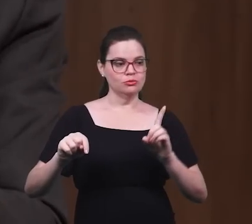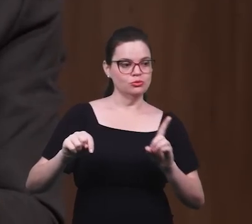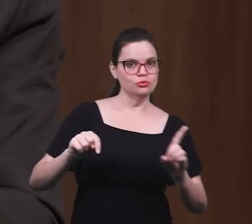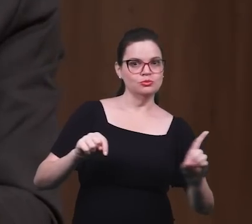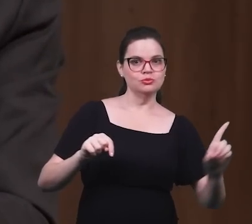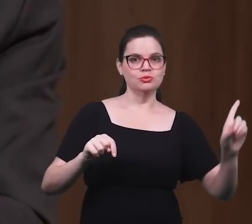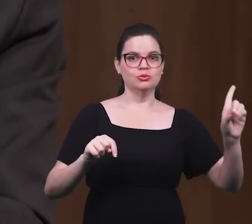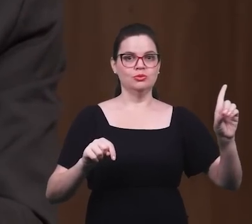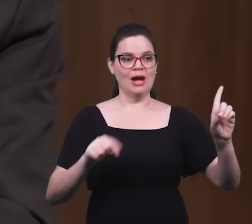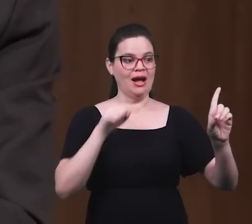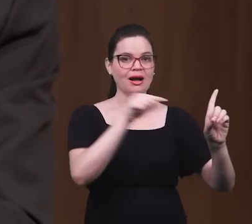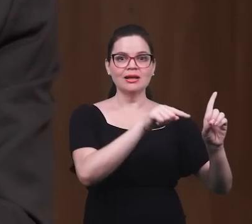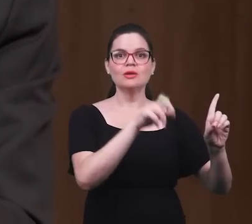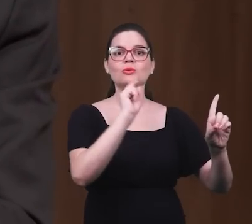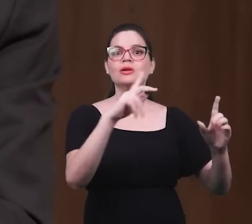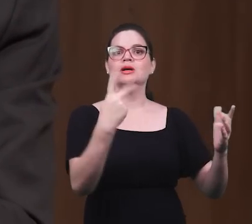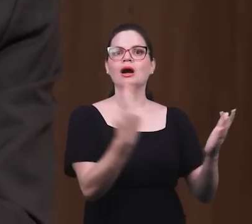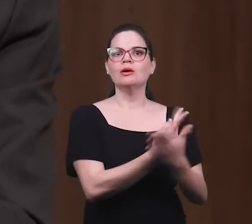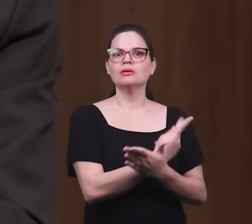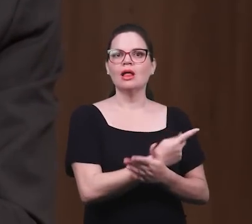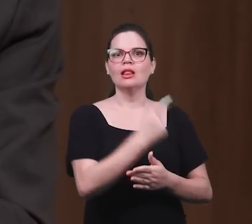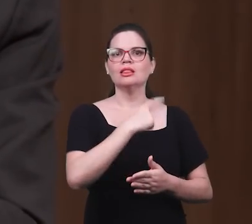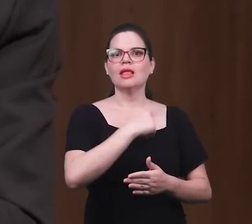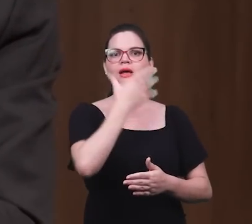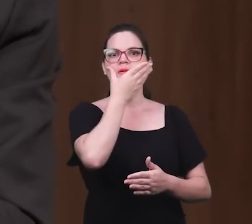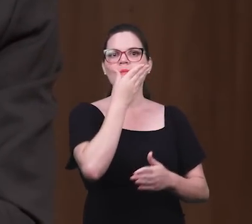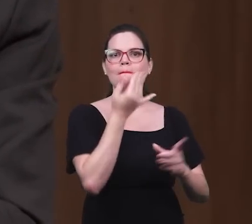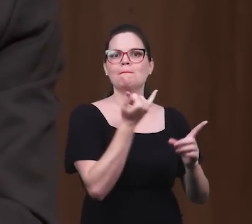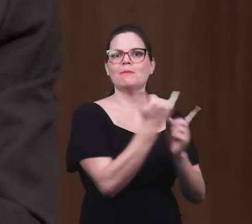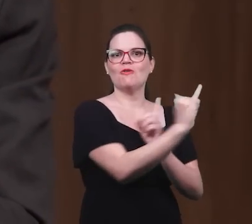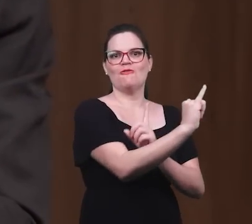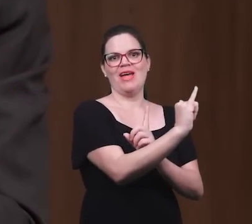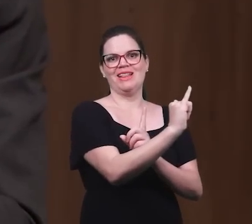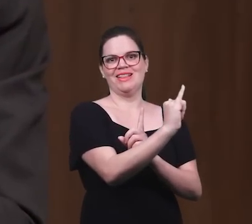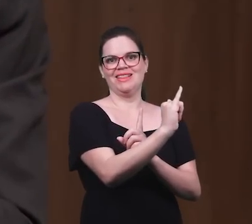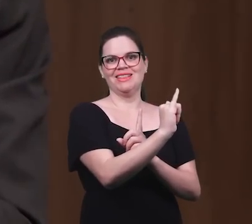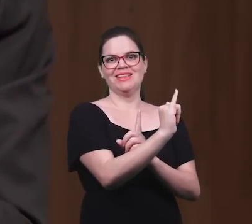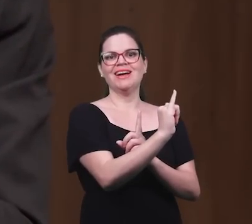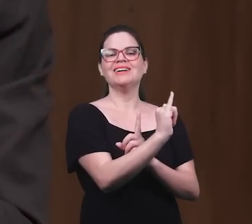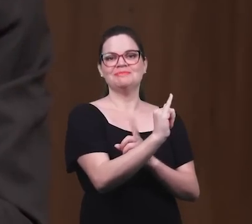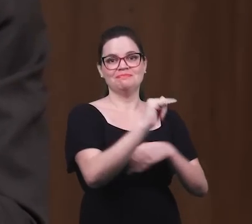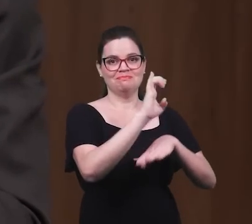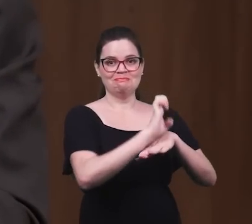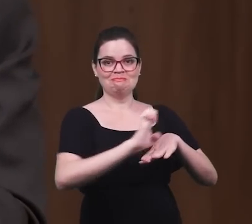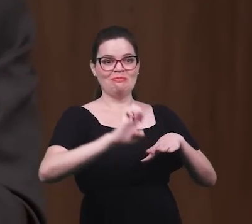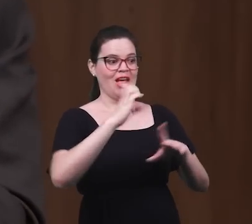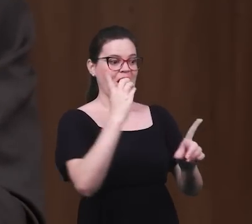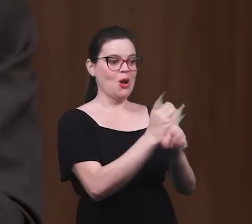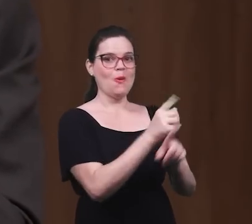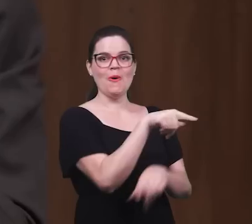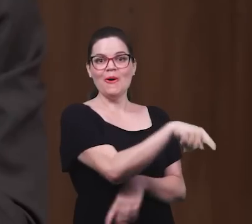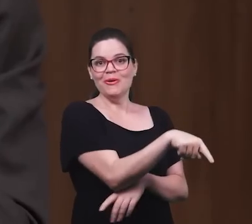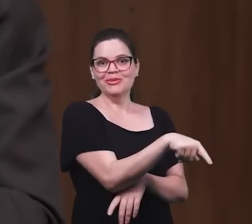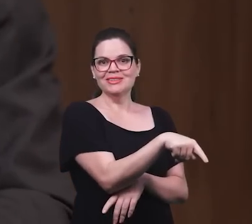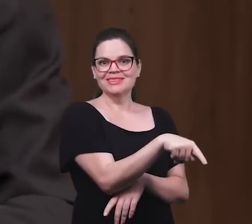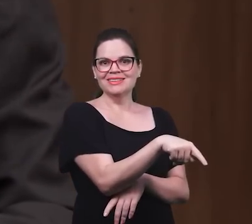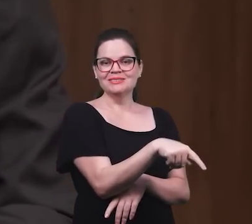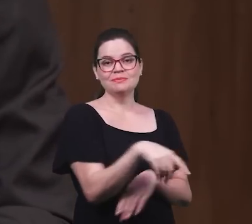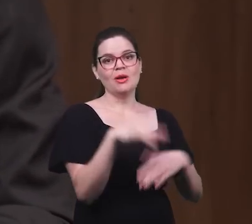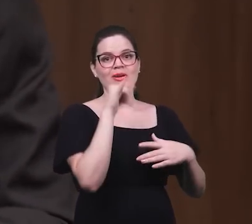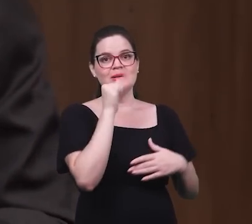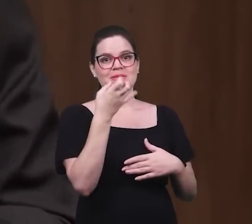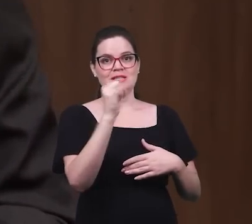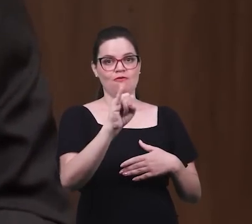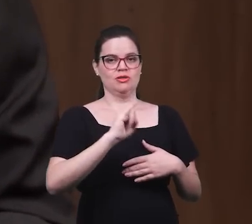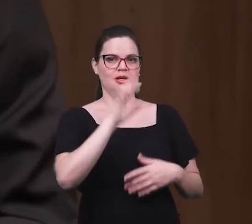no caminho certo, a profecia vai te encontrar. Em que momento, em que hora? A profecia é soberana. Não é